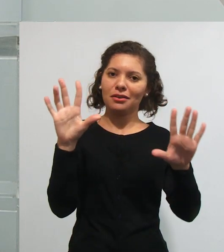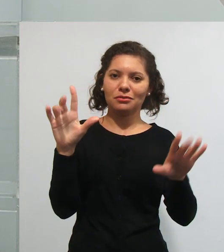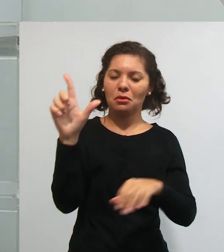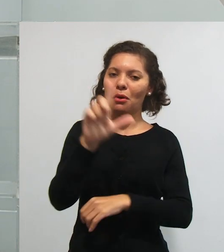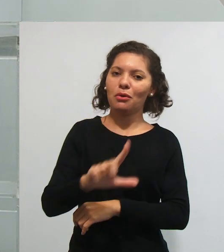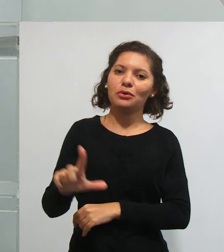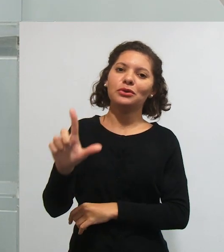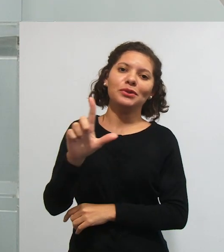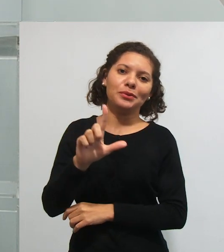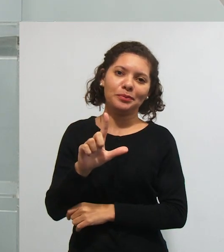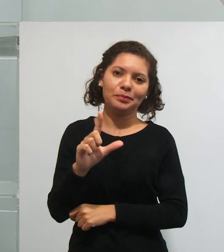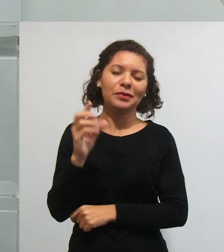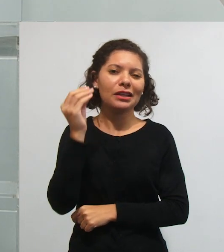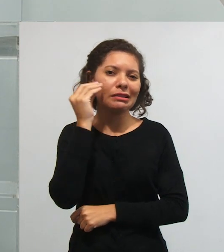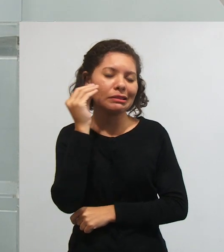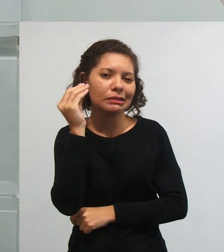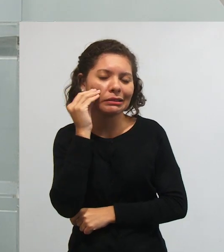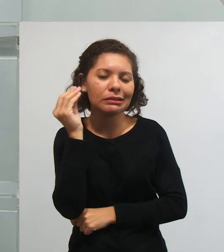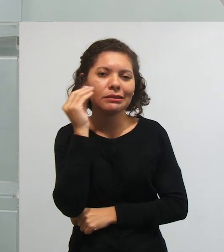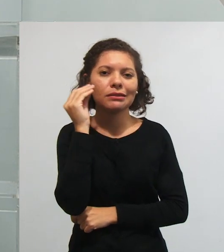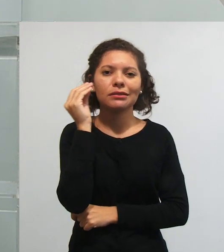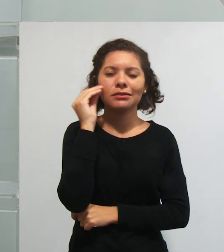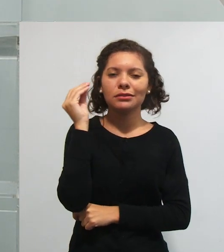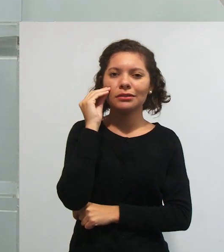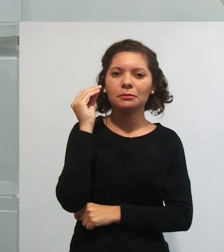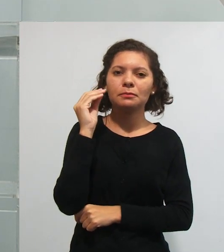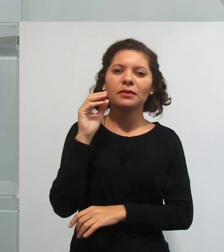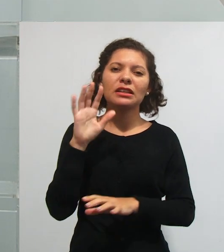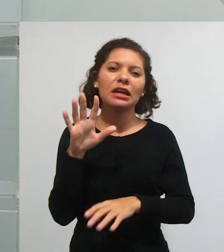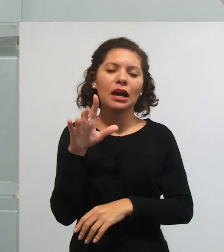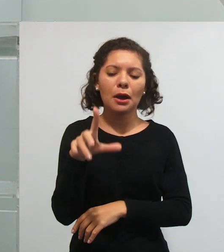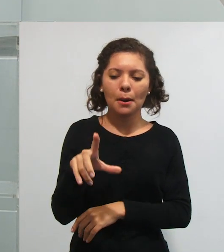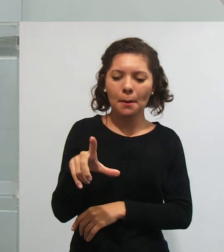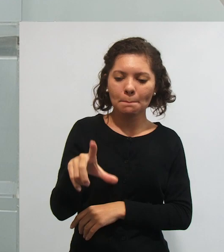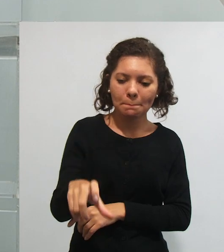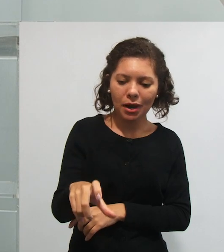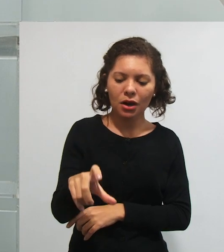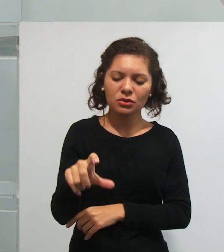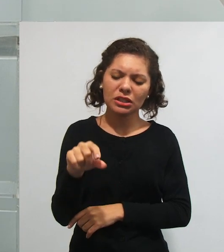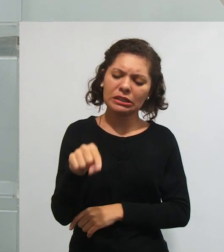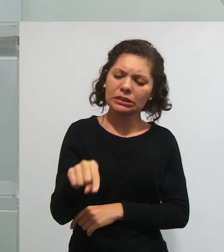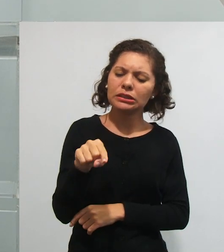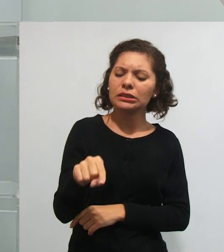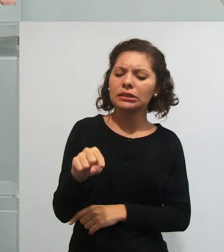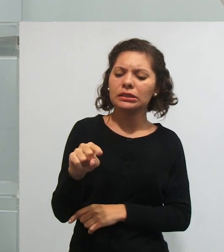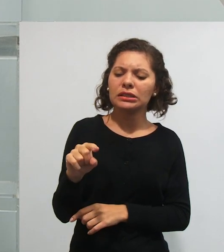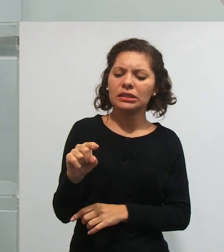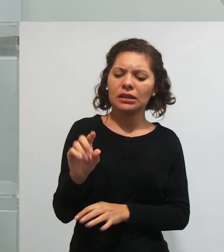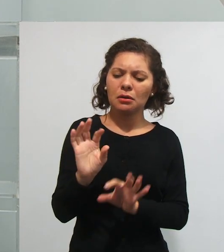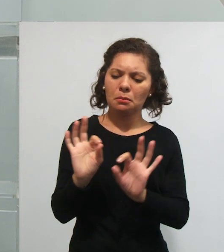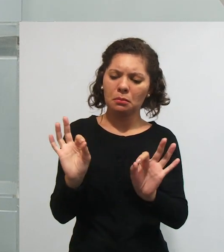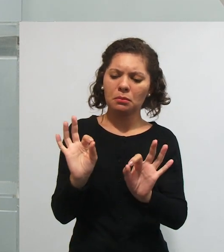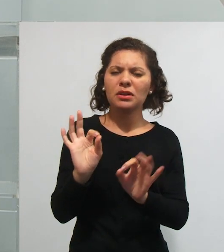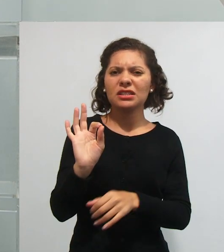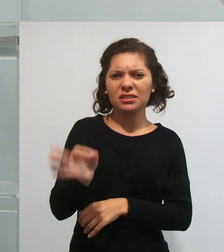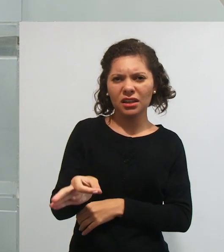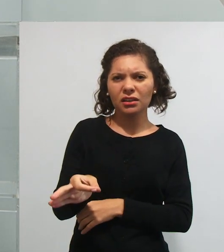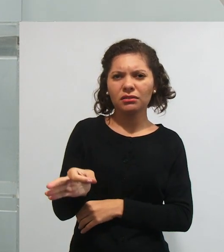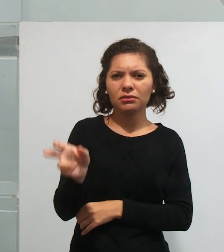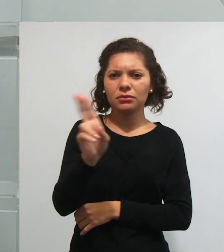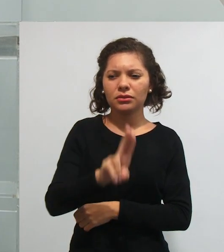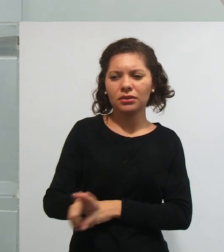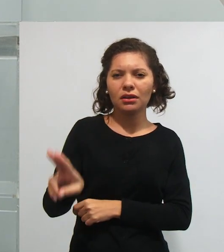experimenta. Então, ela testa. Ela vai testar se o mouse que foi desenvolvido é um mouse adequado para o uso, por exemplo,